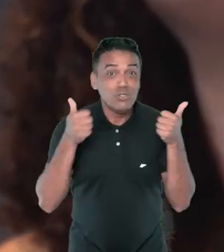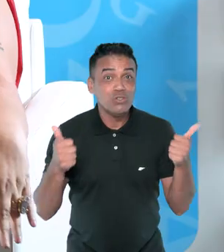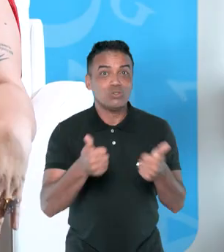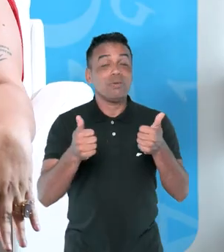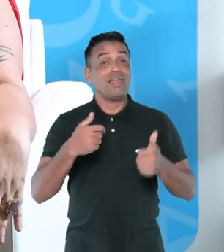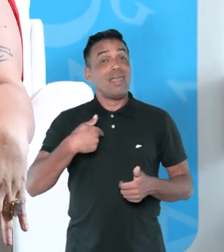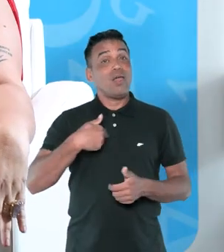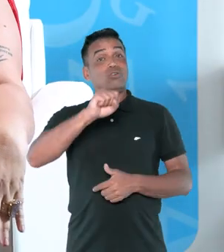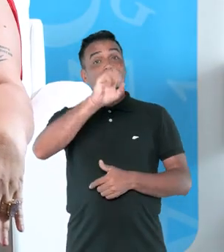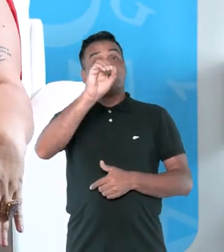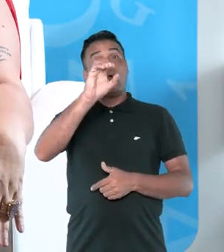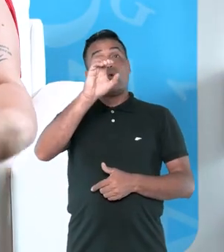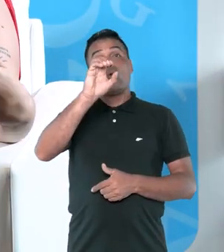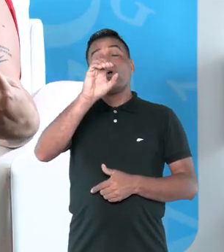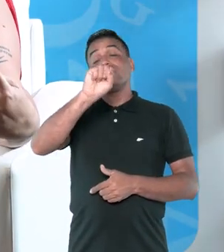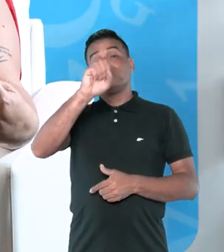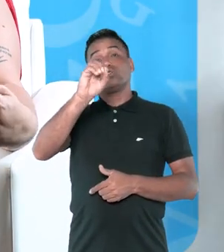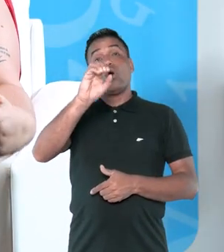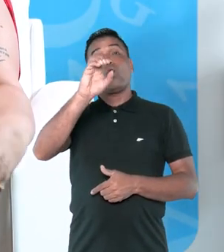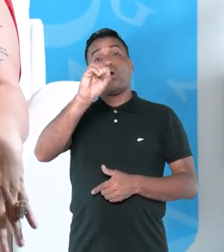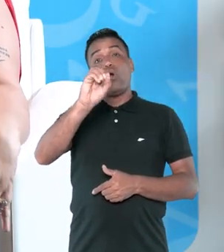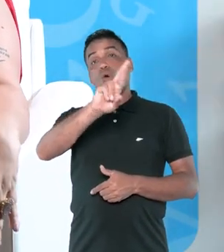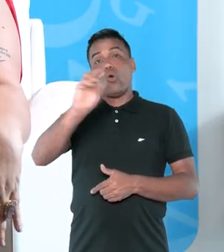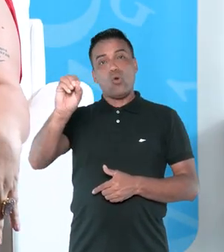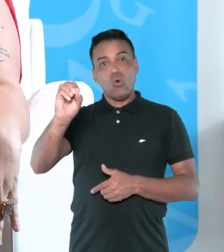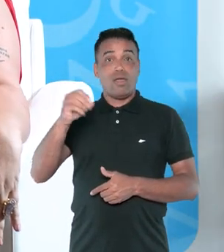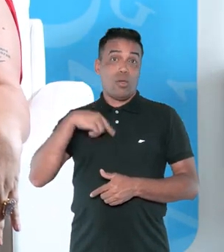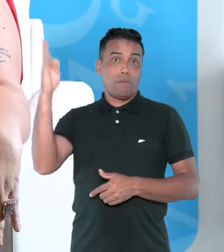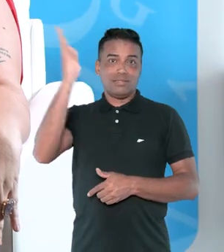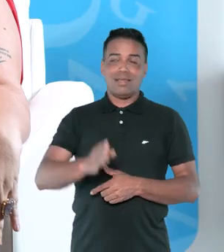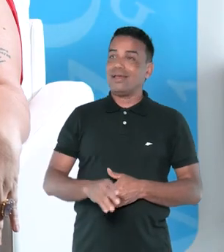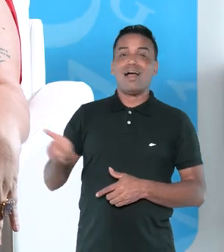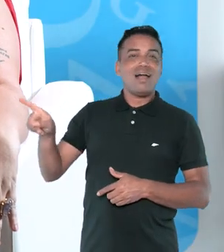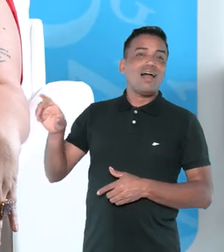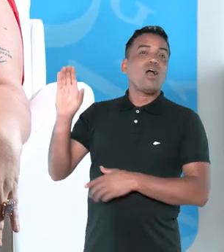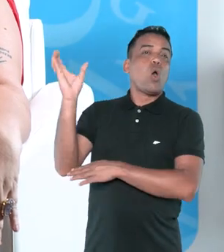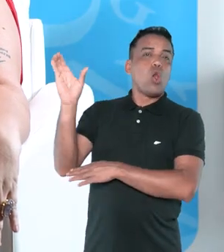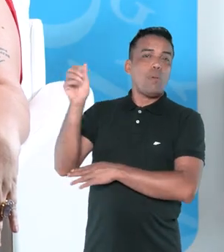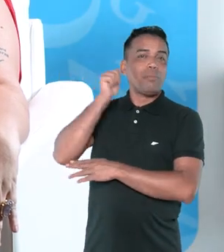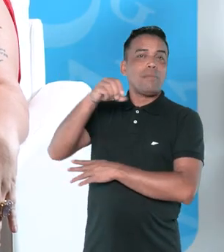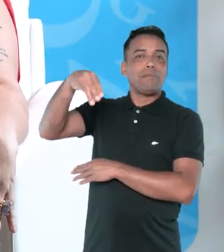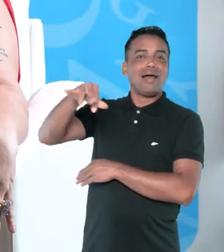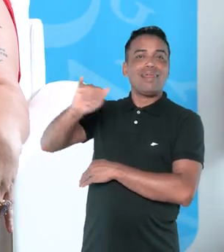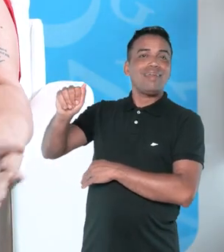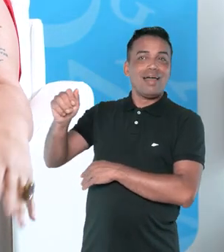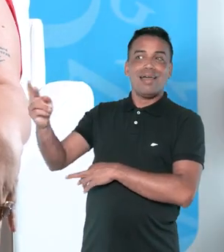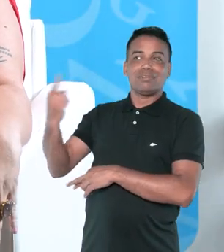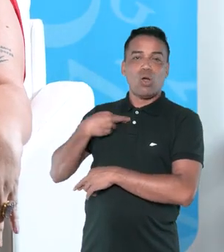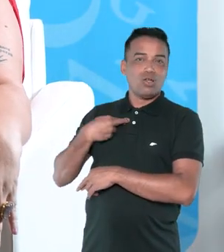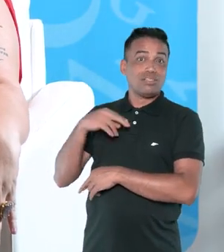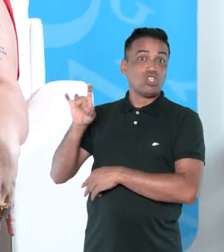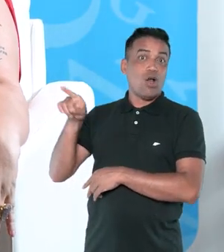sou Socorro, eu sou brasileira. Aí só uma me respondia, a colombiana Ana Maria, olá, Socorro, que bom que vamos nos encontrar. Aí dava um